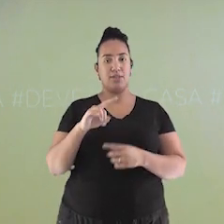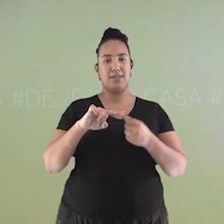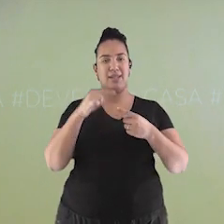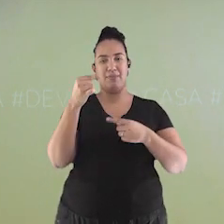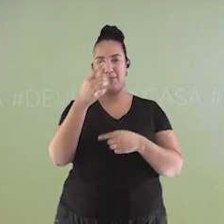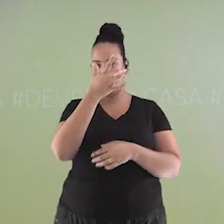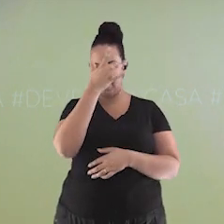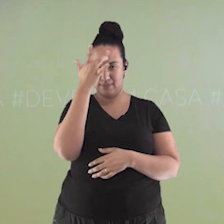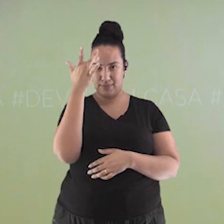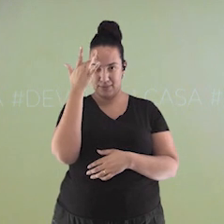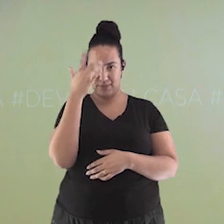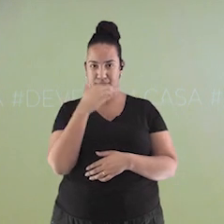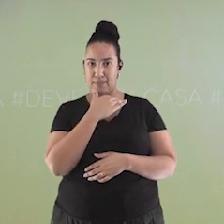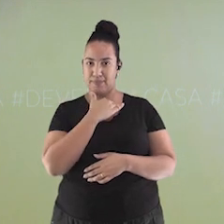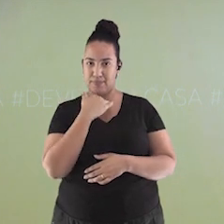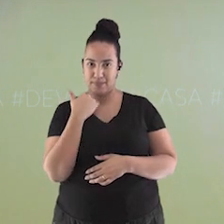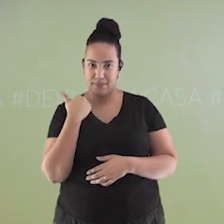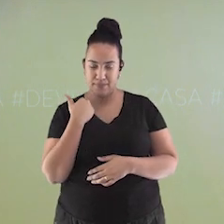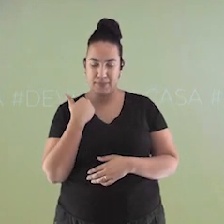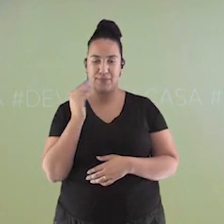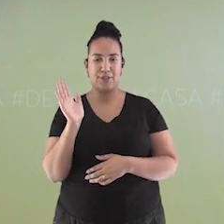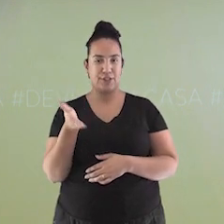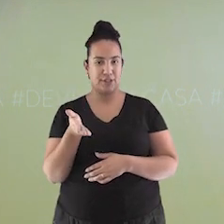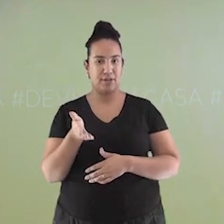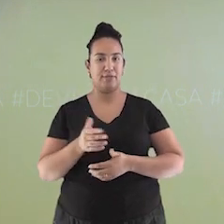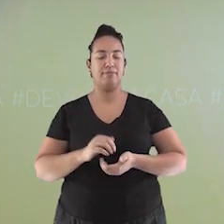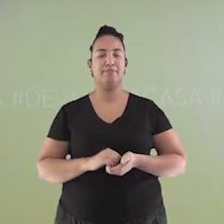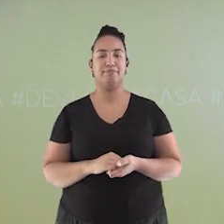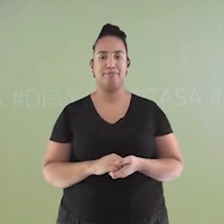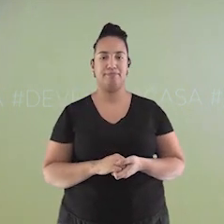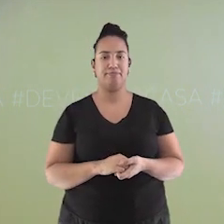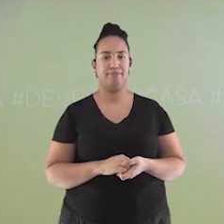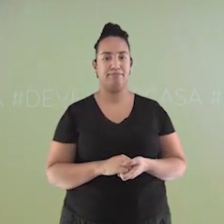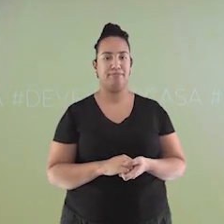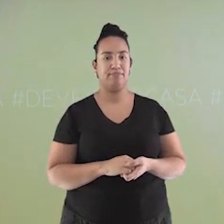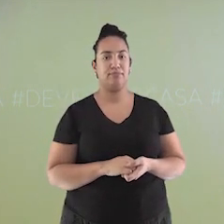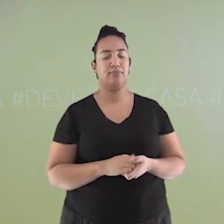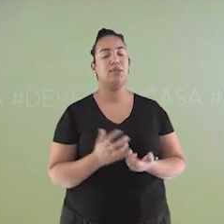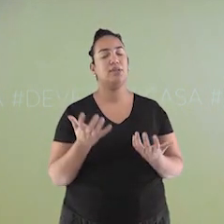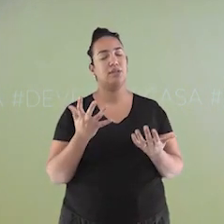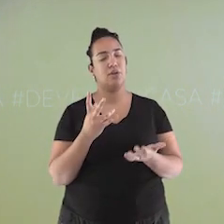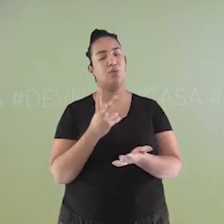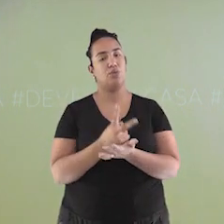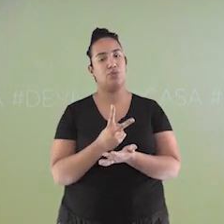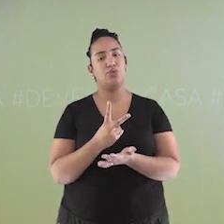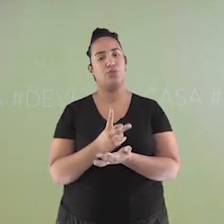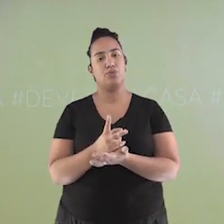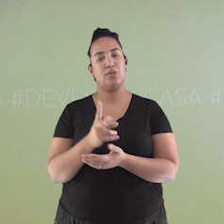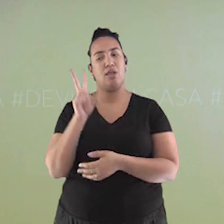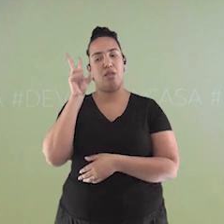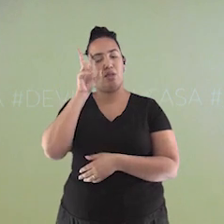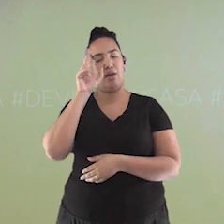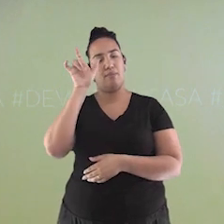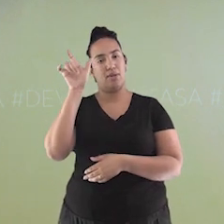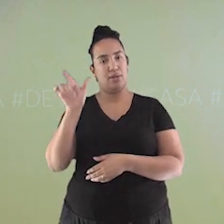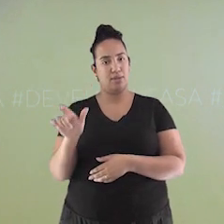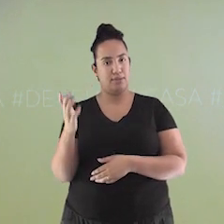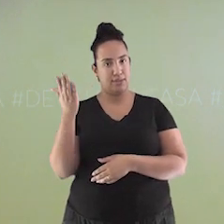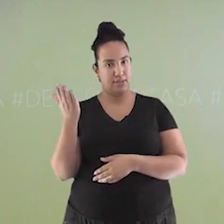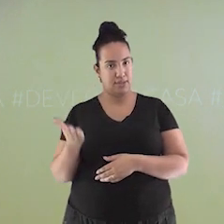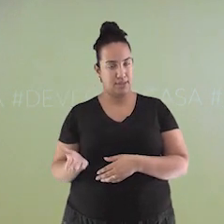póstuma, ou seja, uma homenagem a alguém que já faleceu e manter viva a memória dessa